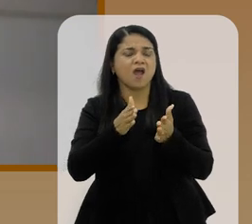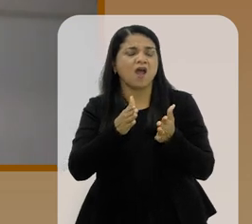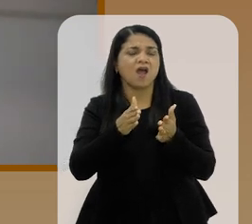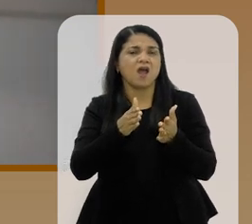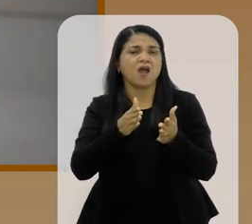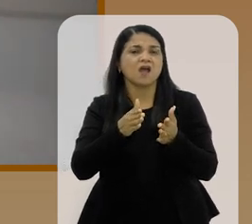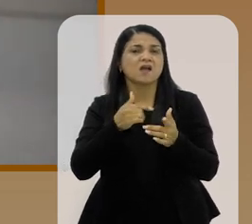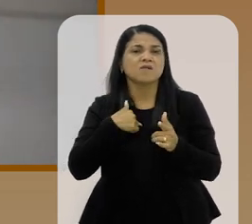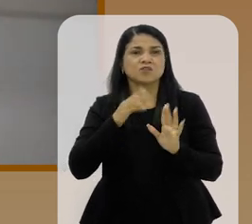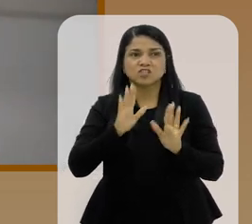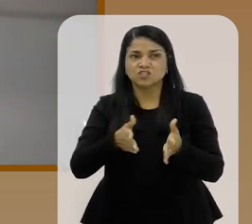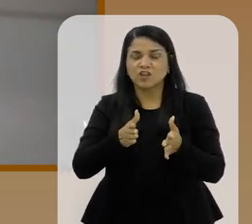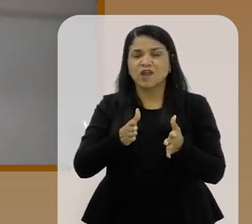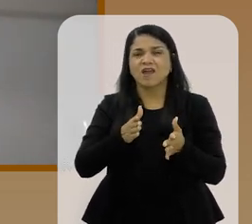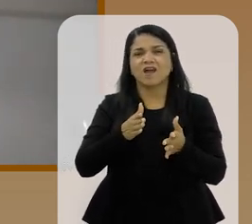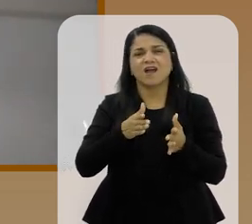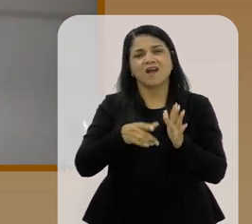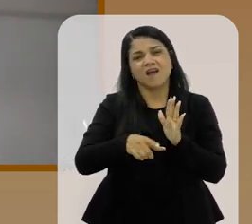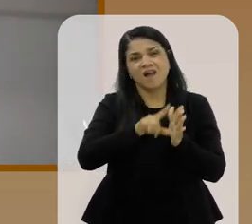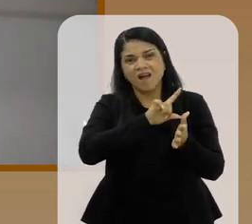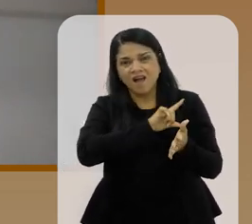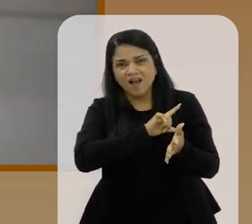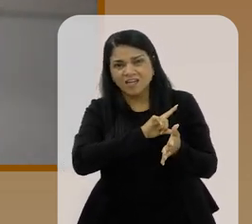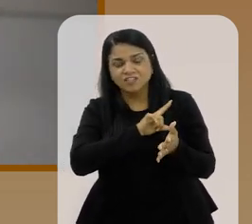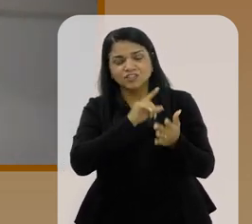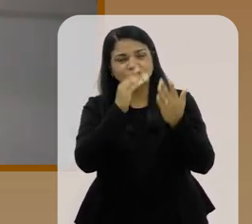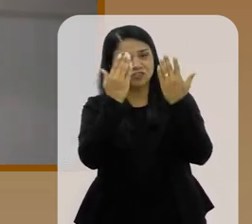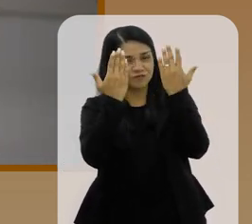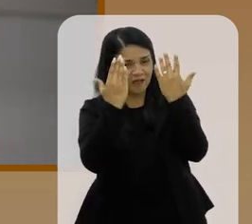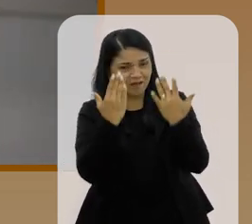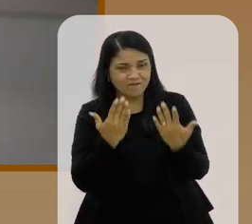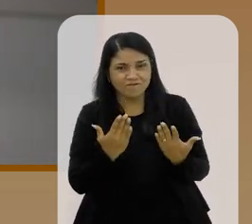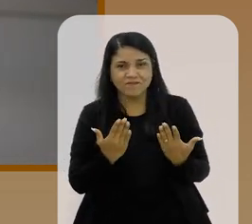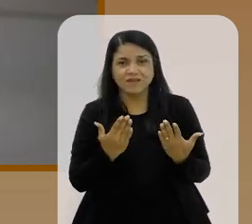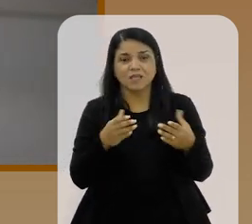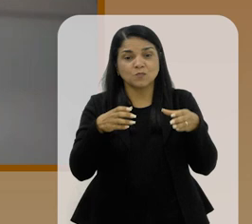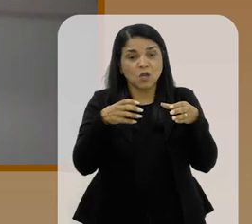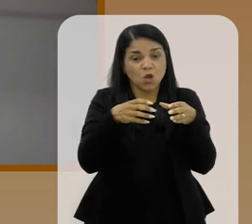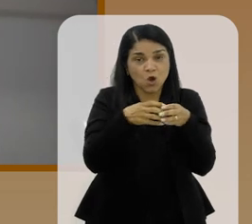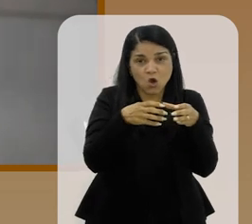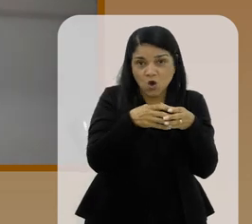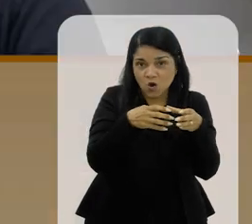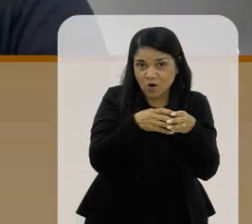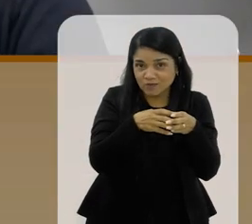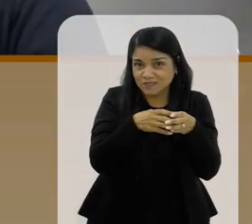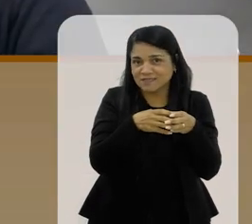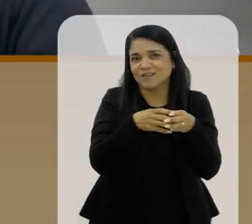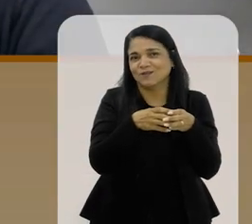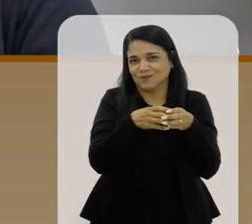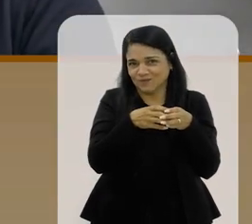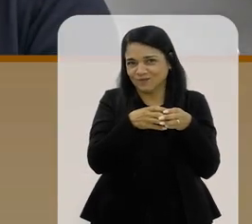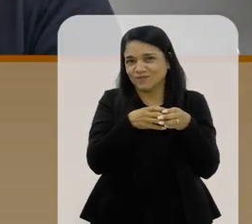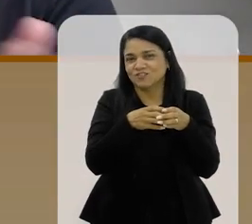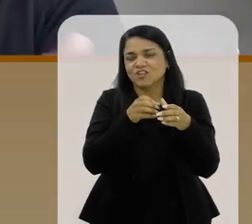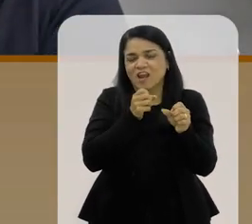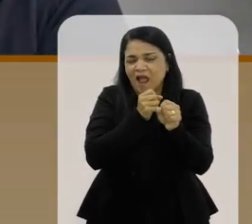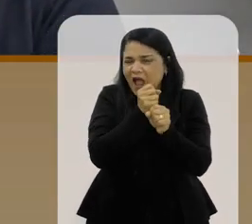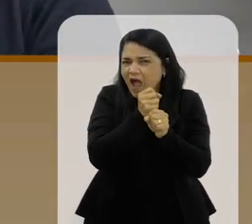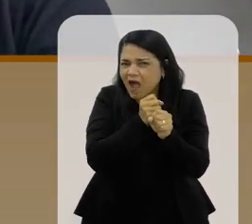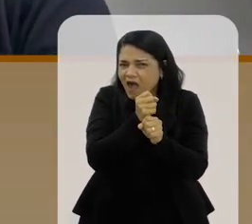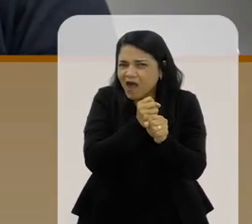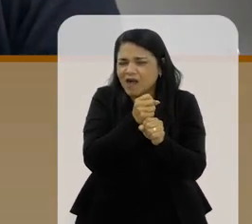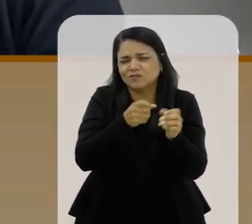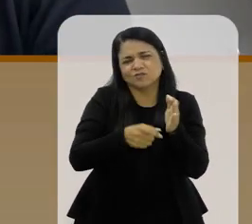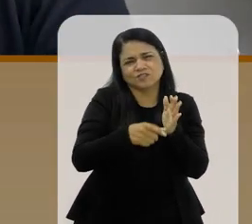fazendo naquele momento, inclusive porque tem que ter sido já verificado pela comunidade, então são coisas que na verdade